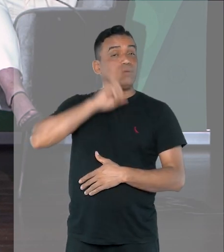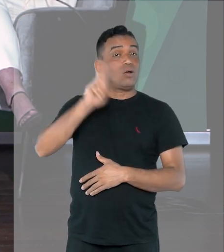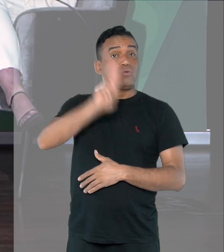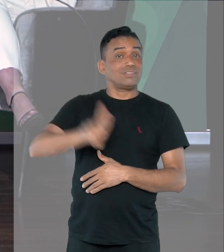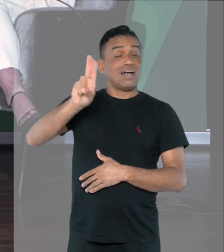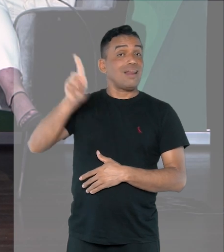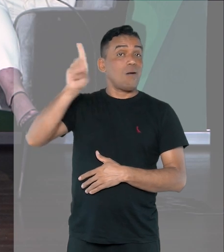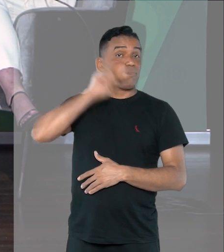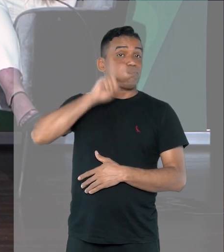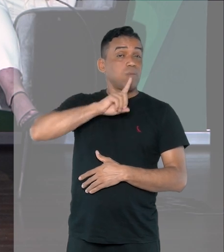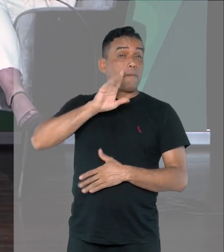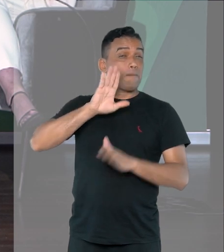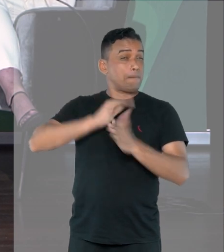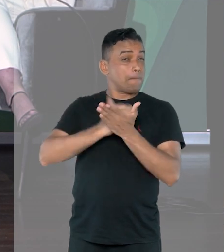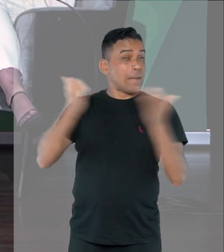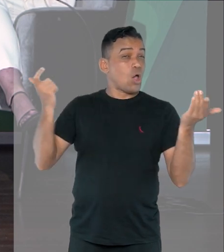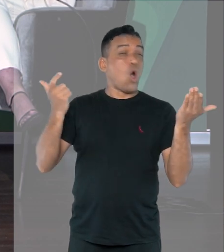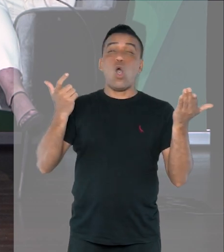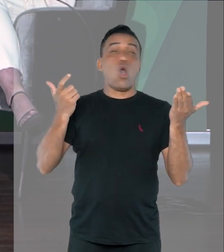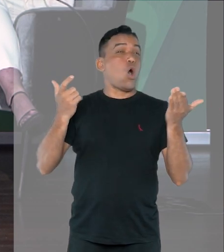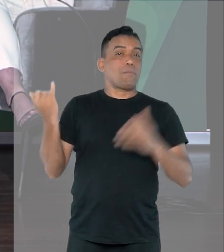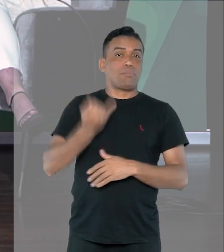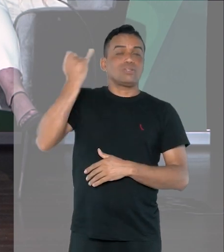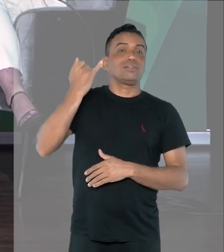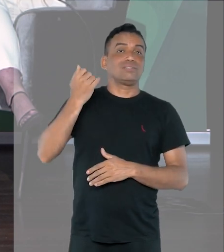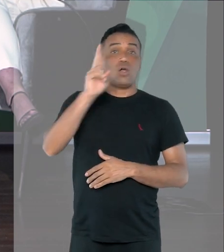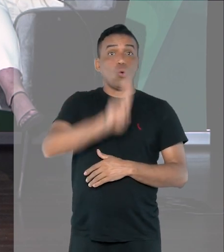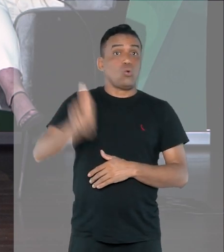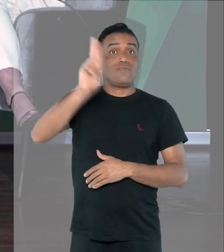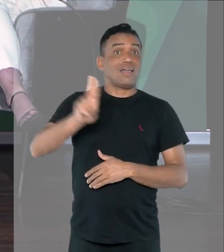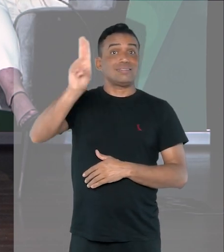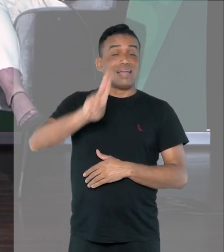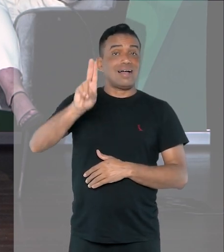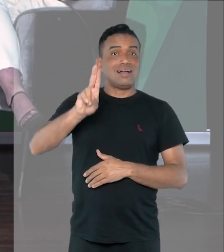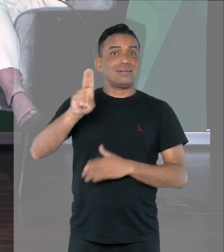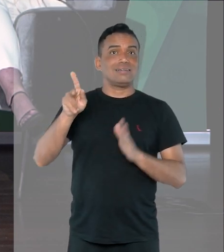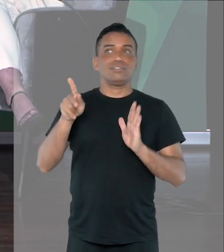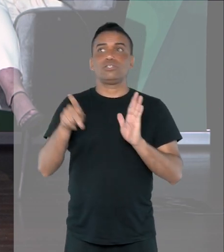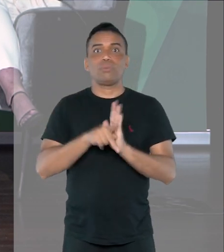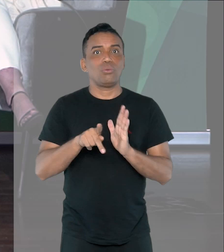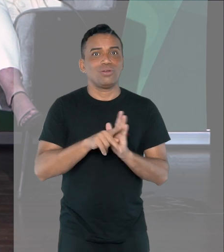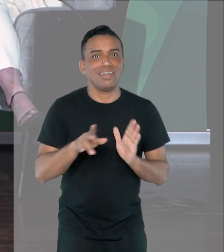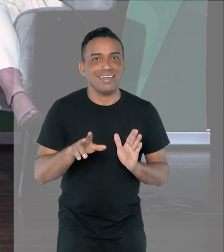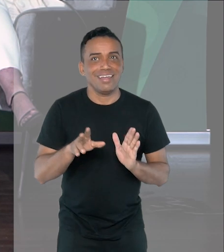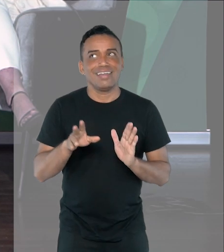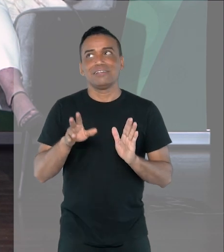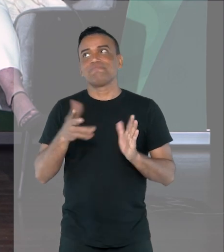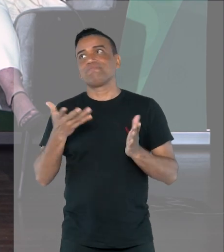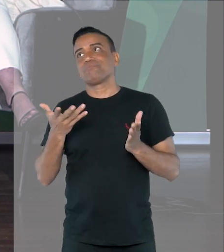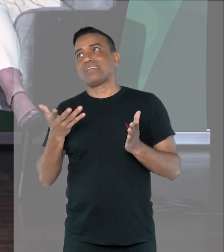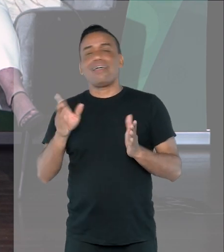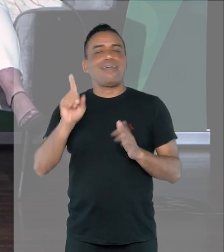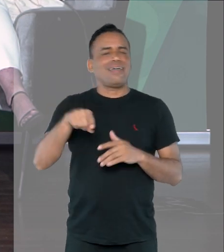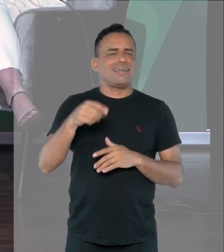americanas mais conceituadas são chamadas as universidades da Ivy League, né, da liga